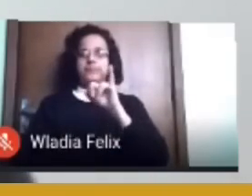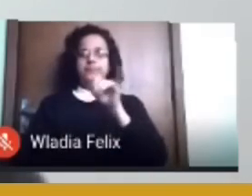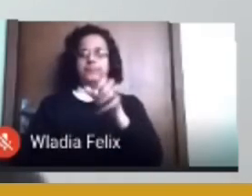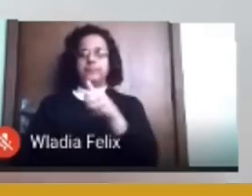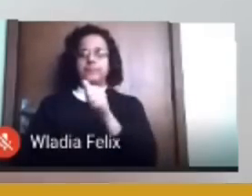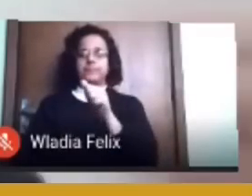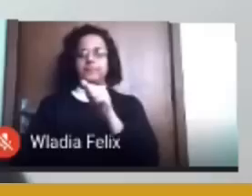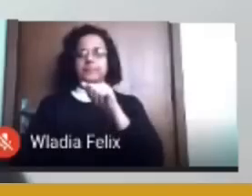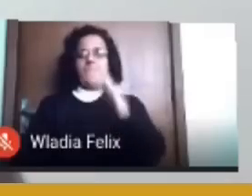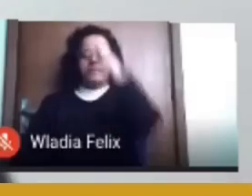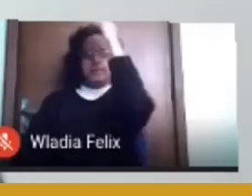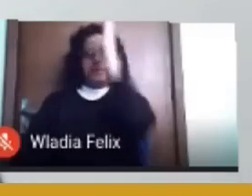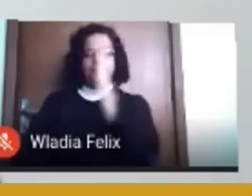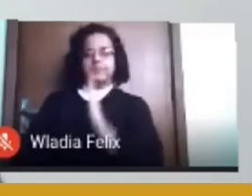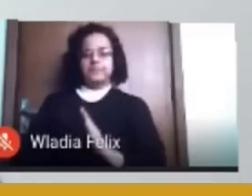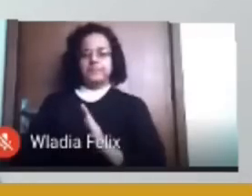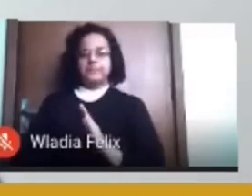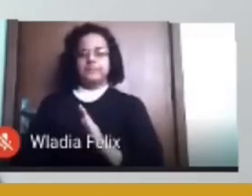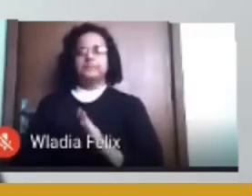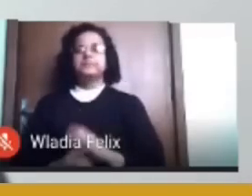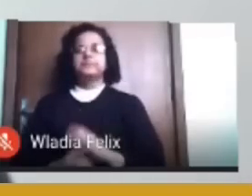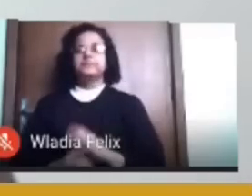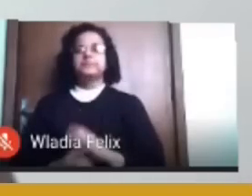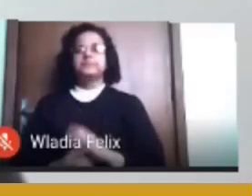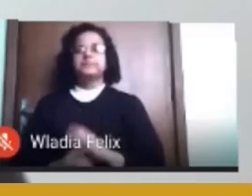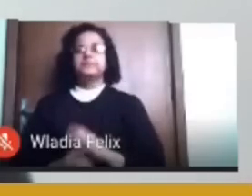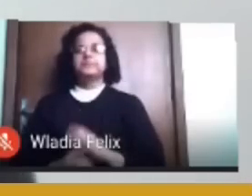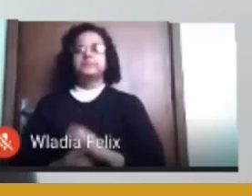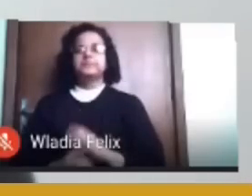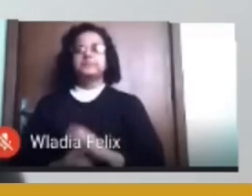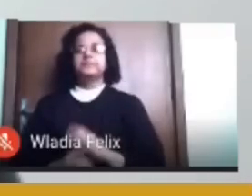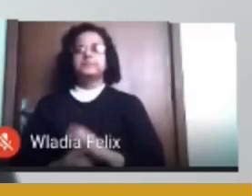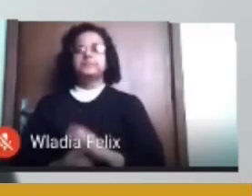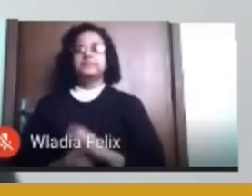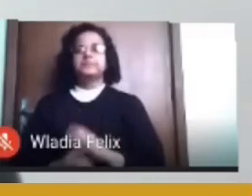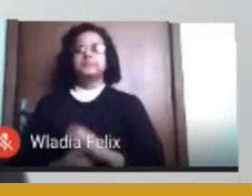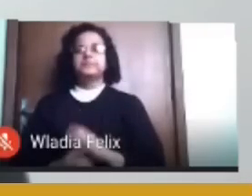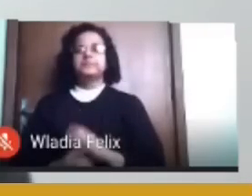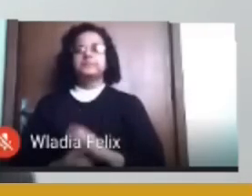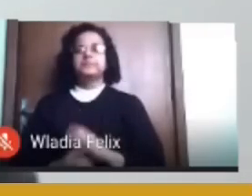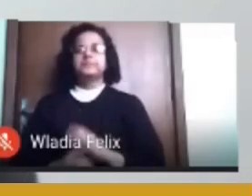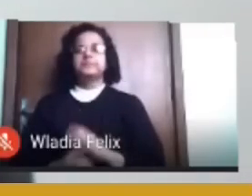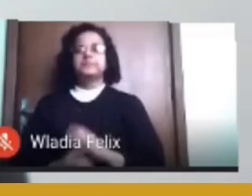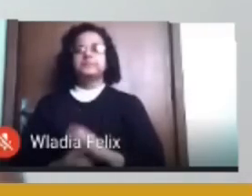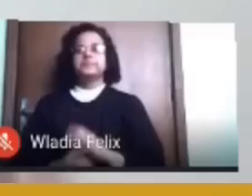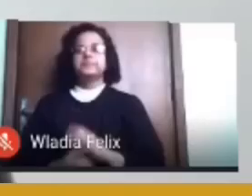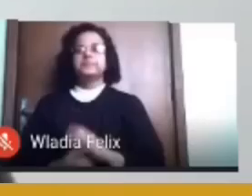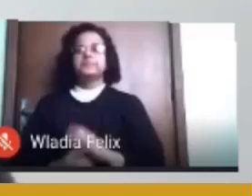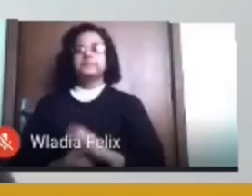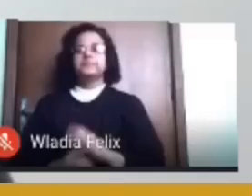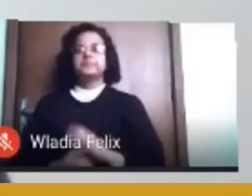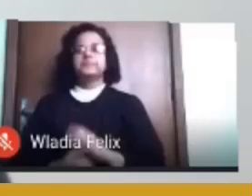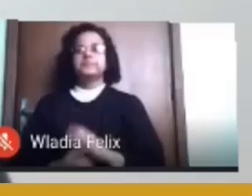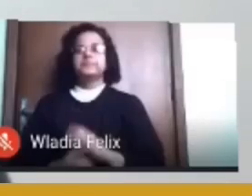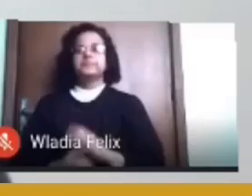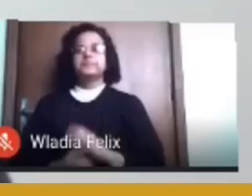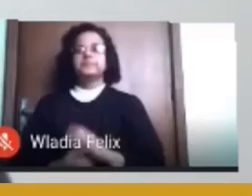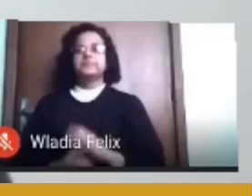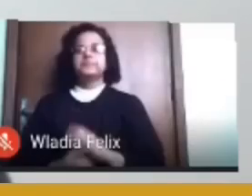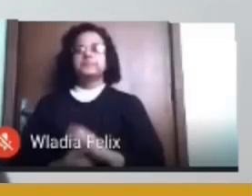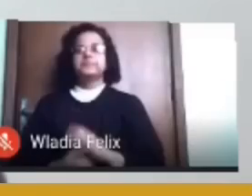pede comida, compra roupa. A violência sexual também pode ser denunciada pelo aplicativo de celular que se